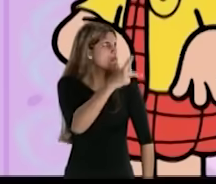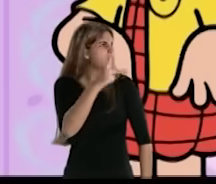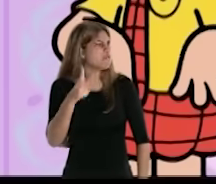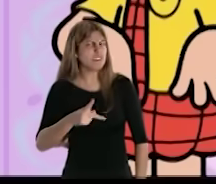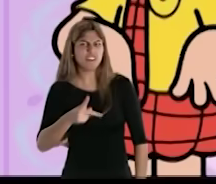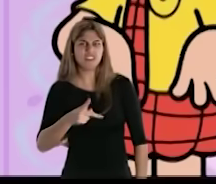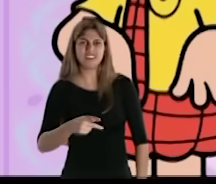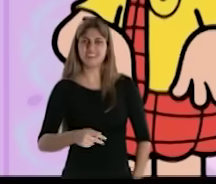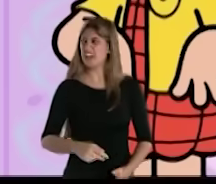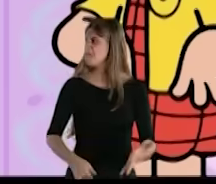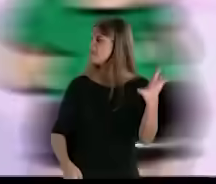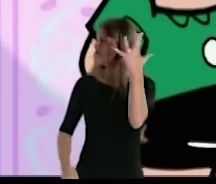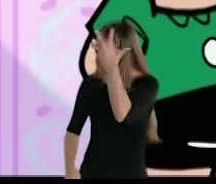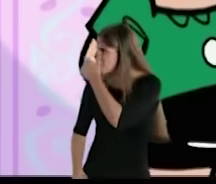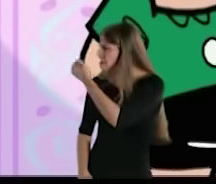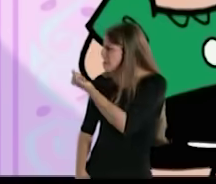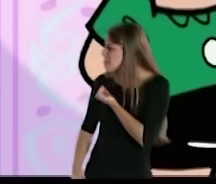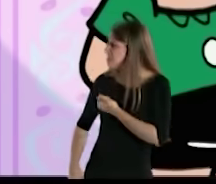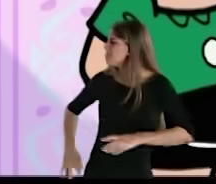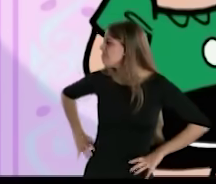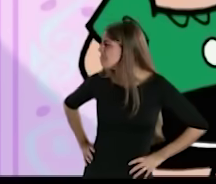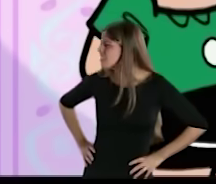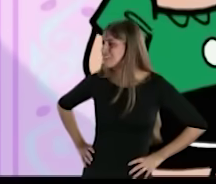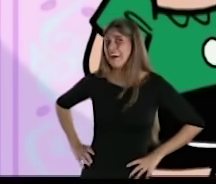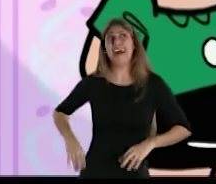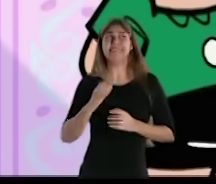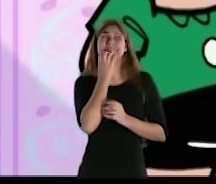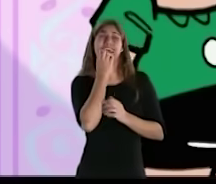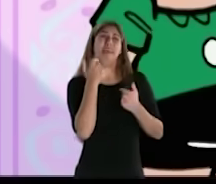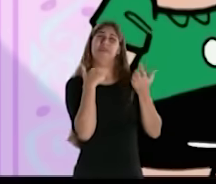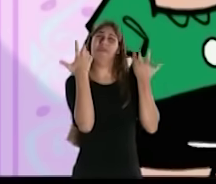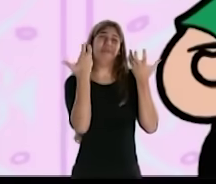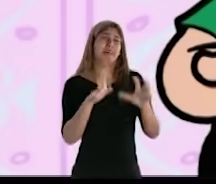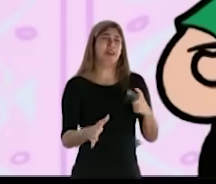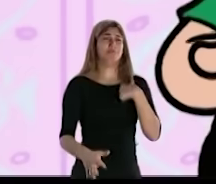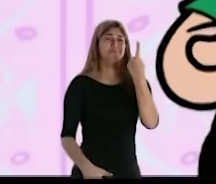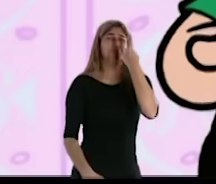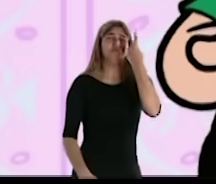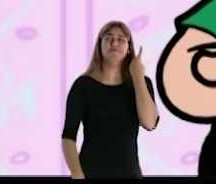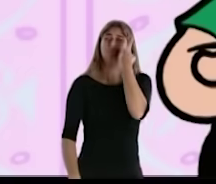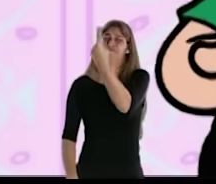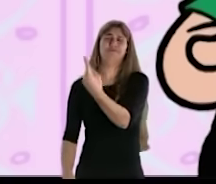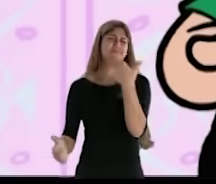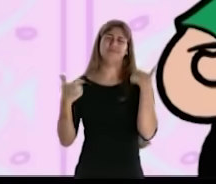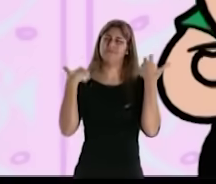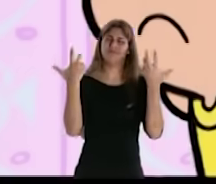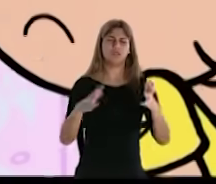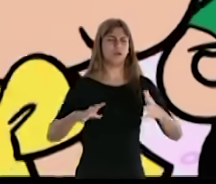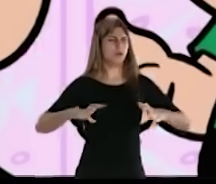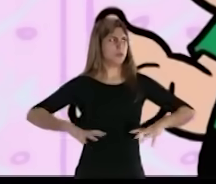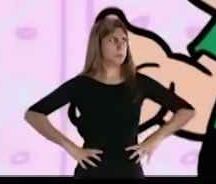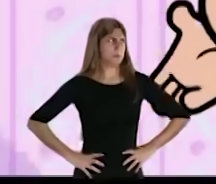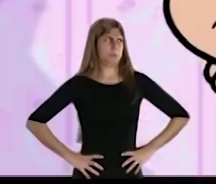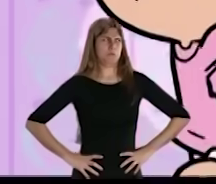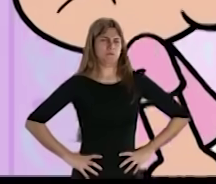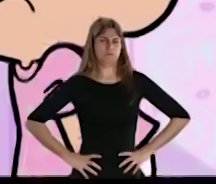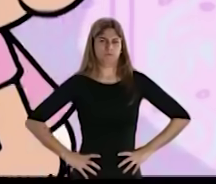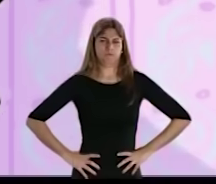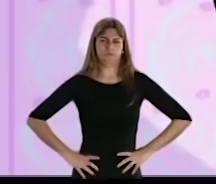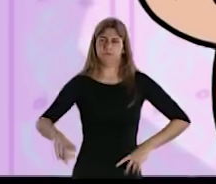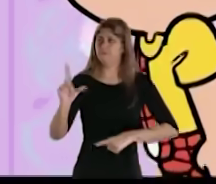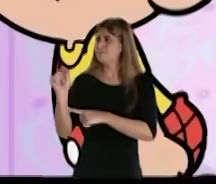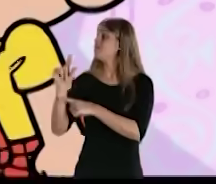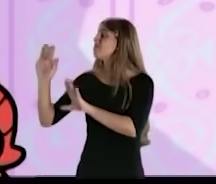Uma gata, né, Cascão? Linda e maravilhosa, né, Cebolinha? É que eu não queria fazer o curso sozinho.